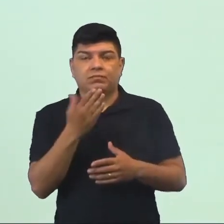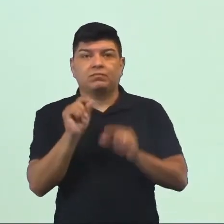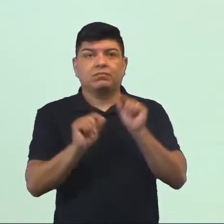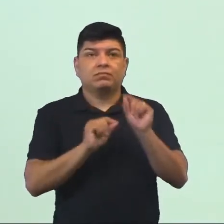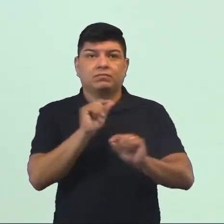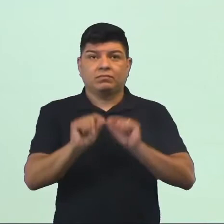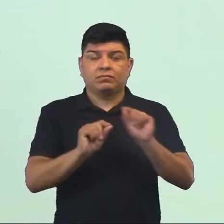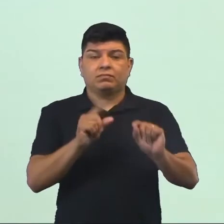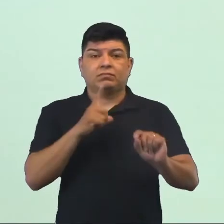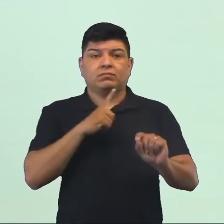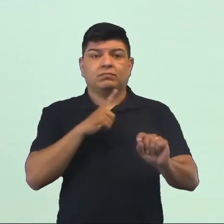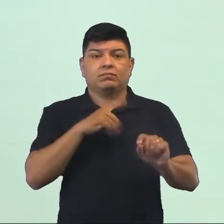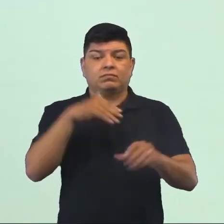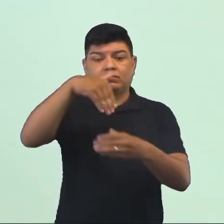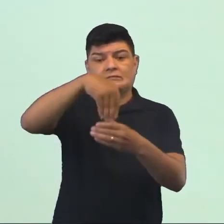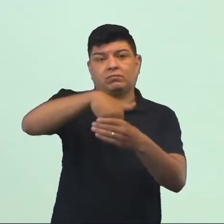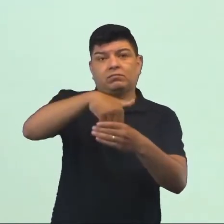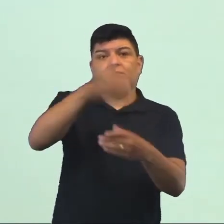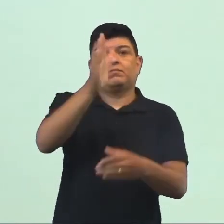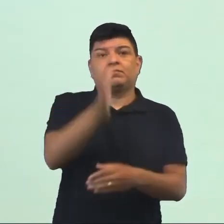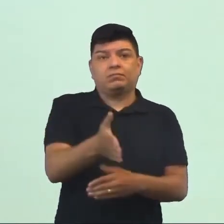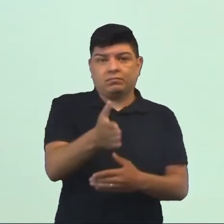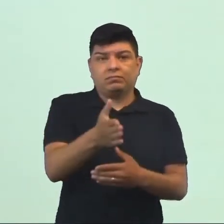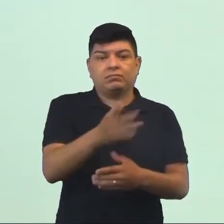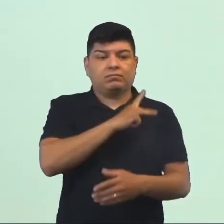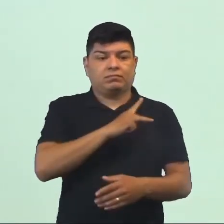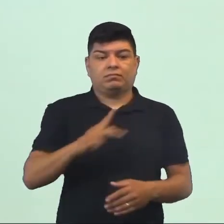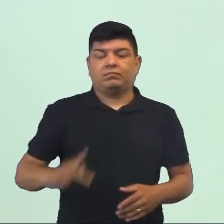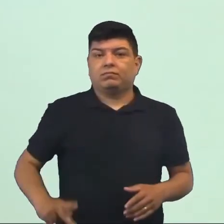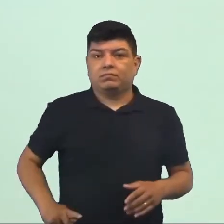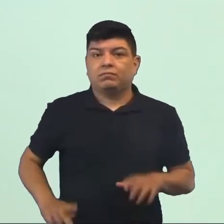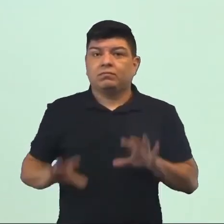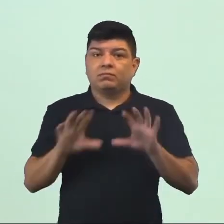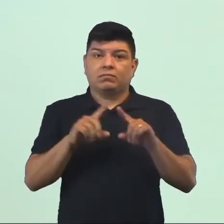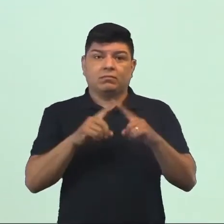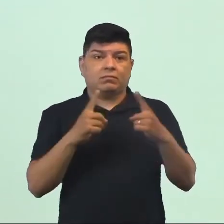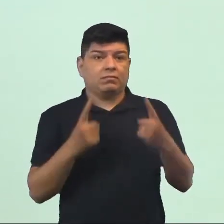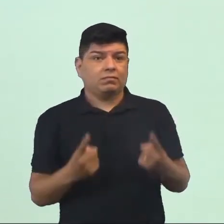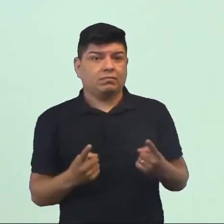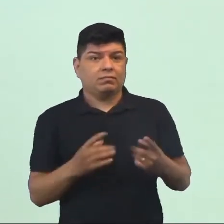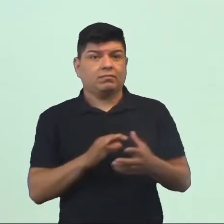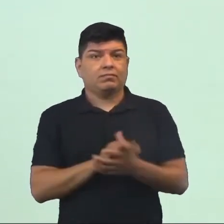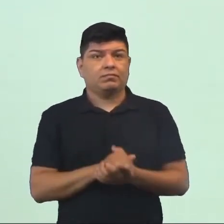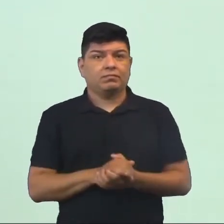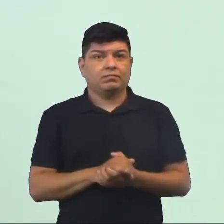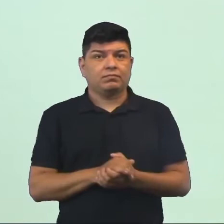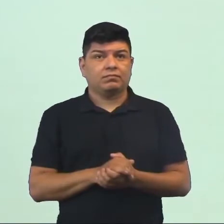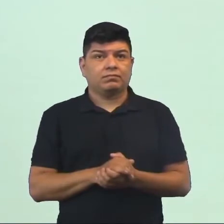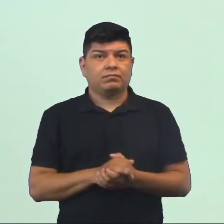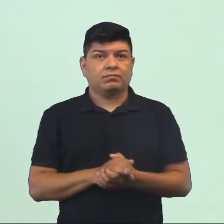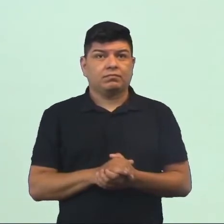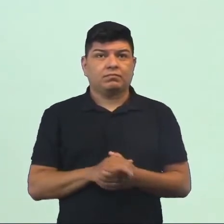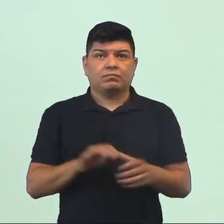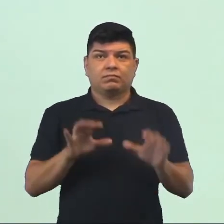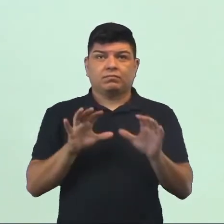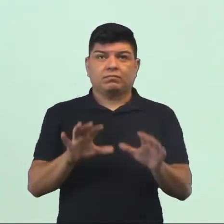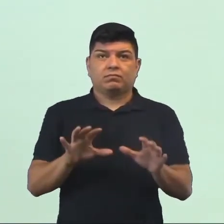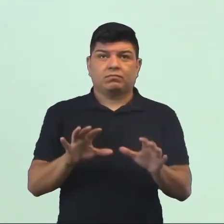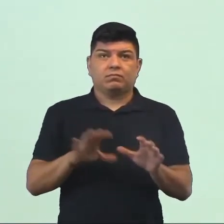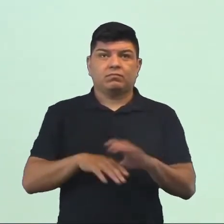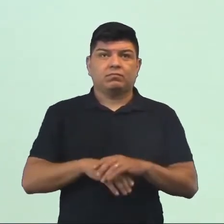que fossem feitas eleições diretas para presidente. Embora essa medida,